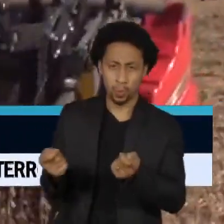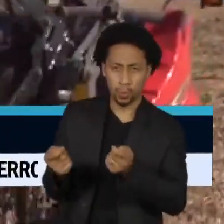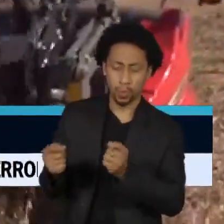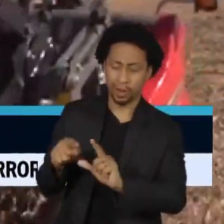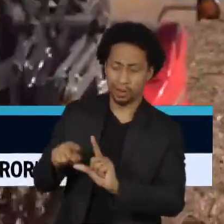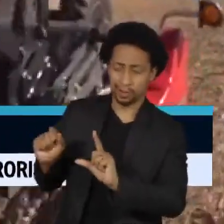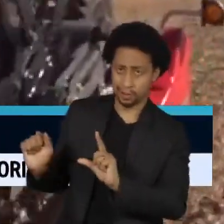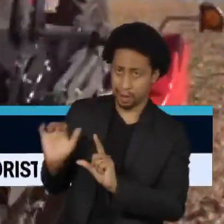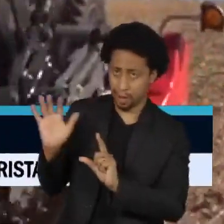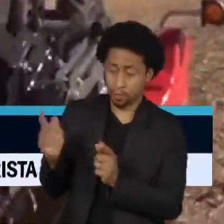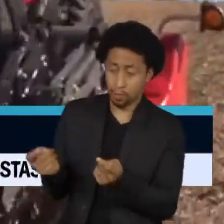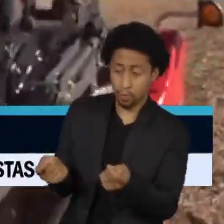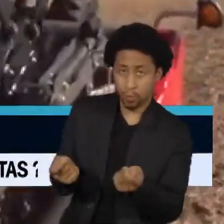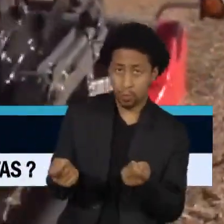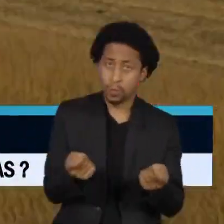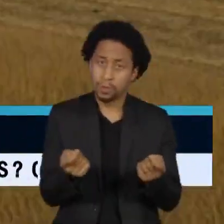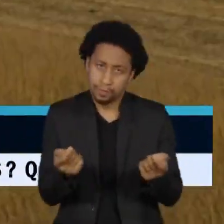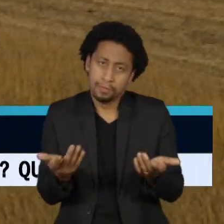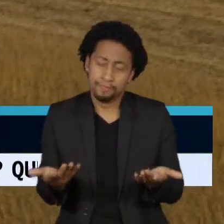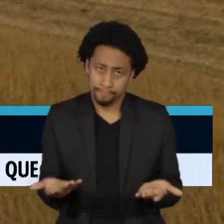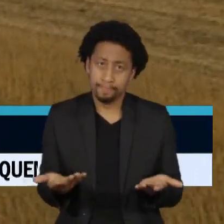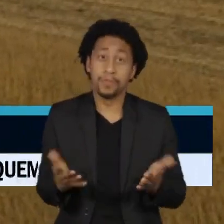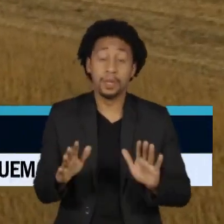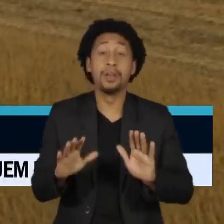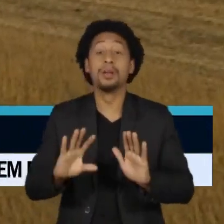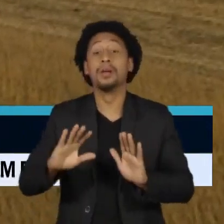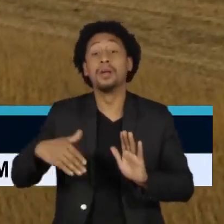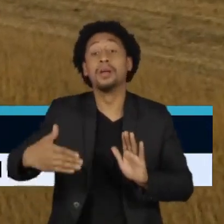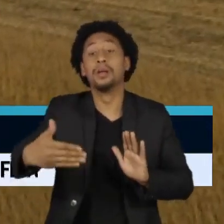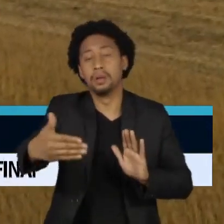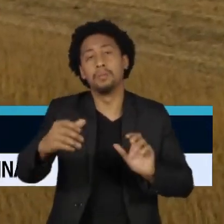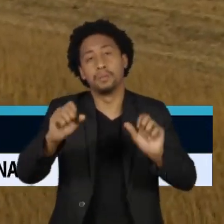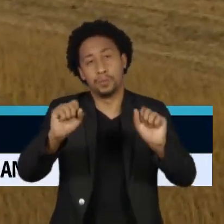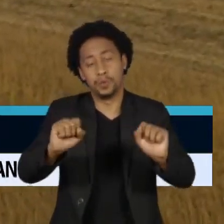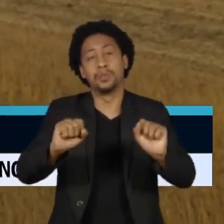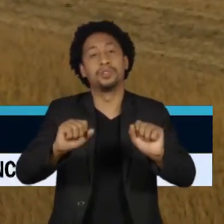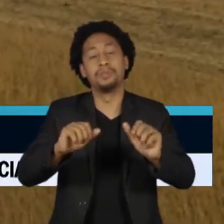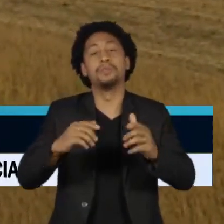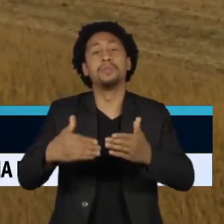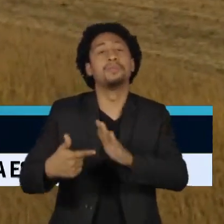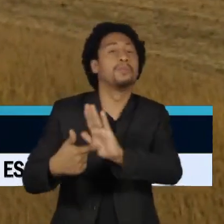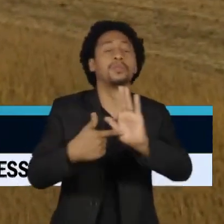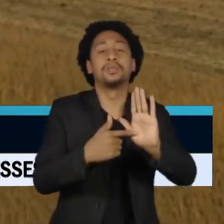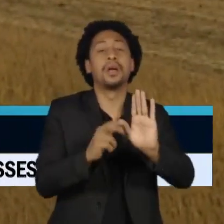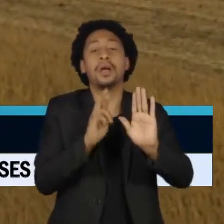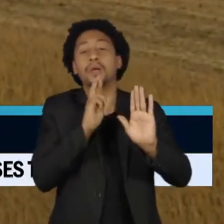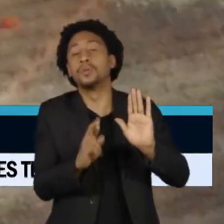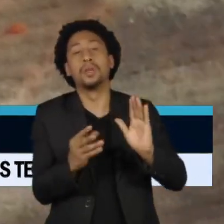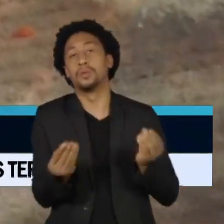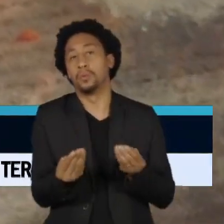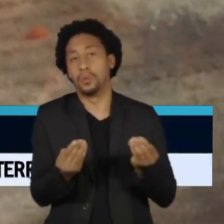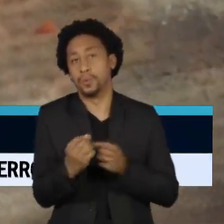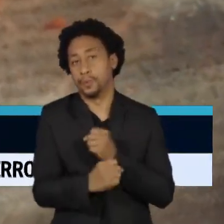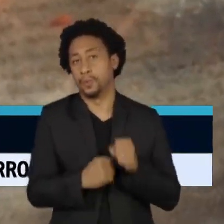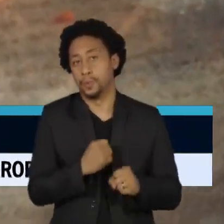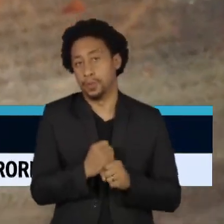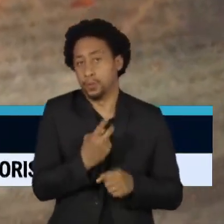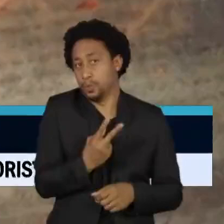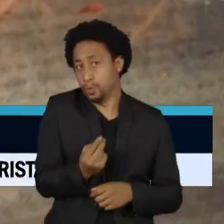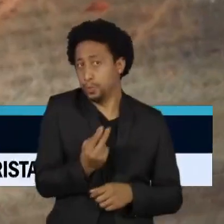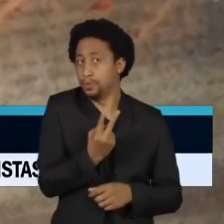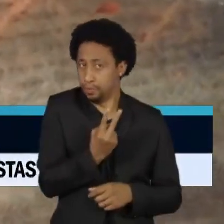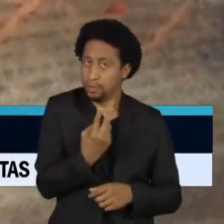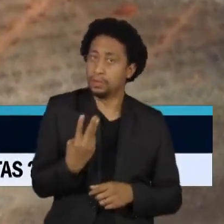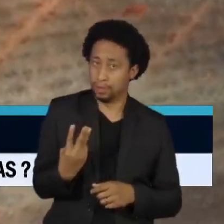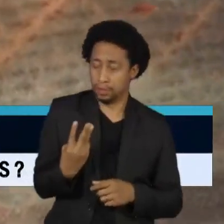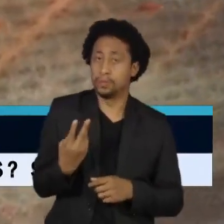e, consequentemente, a inflação. E esse efeito deve ficar mais evidente em 2023, com uma desaceleração dos principais